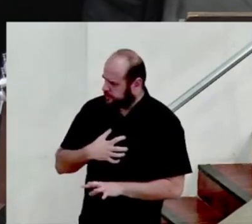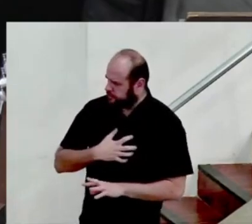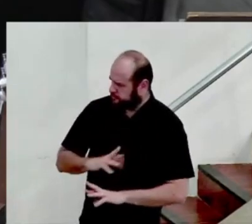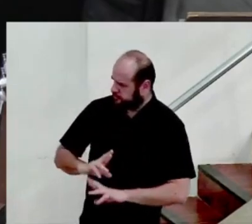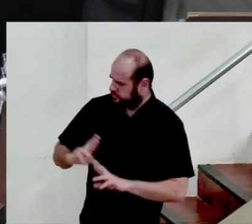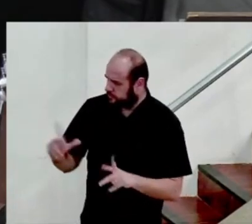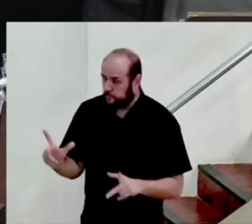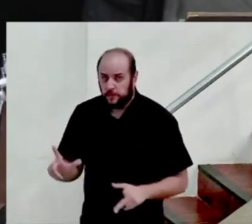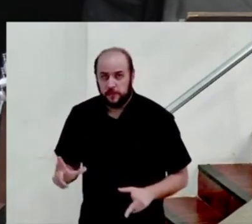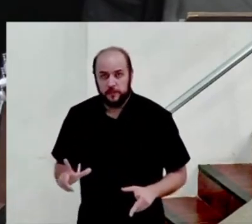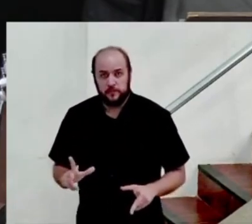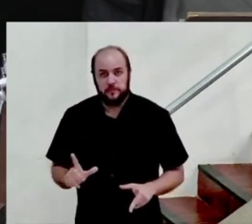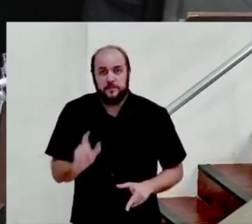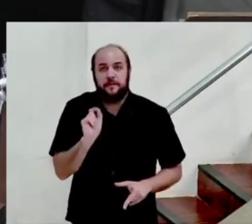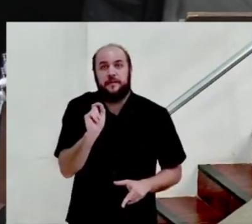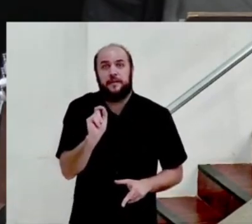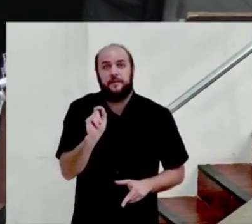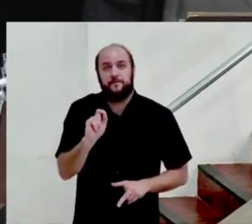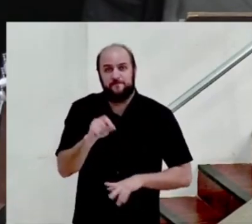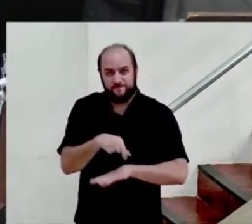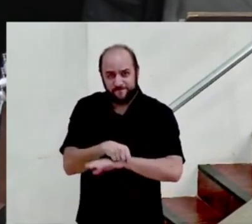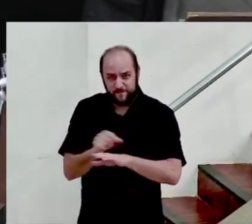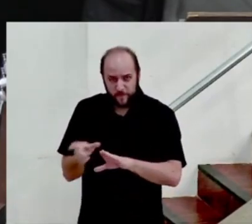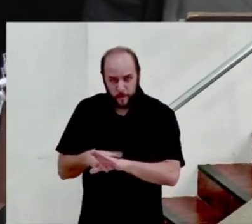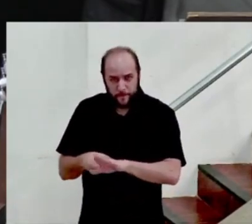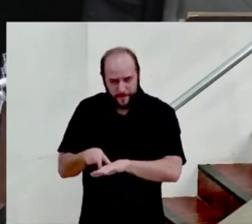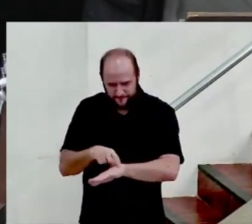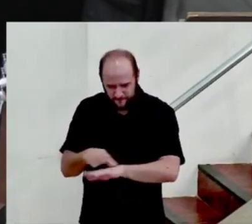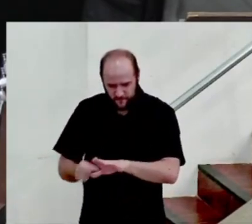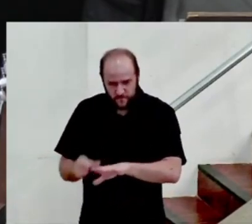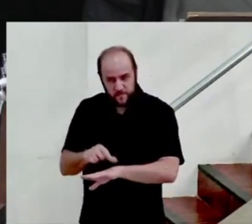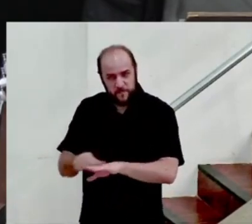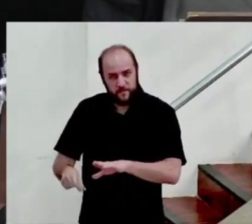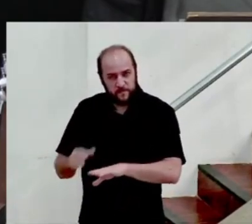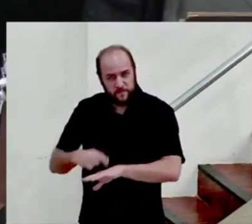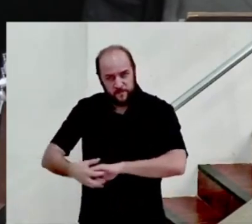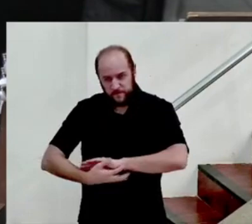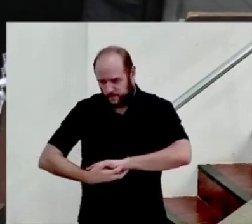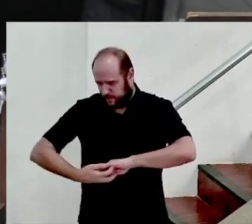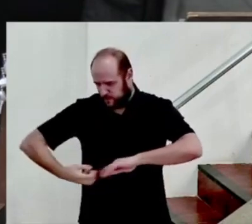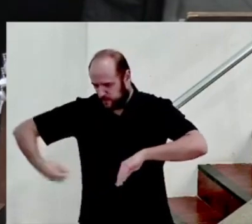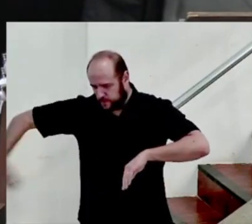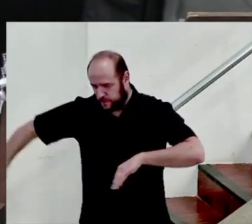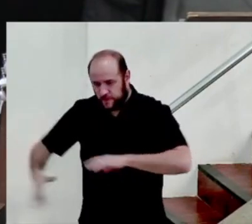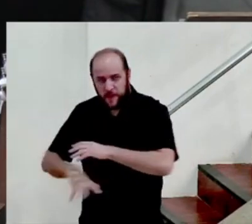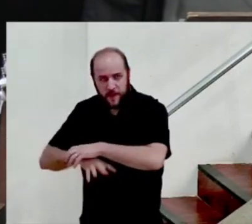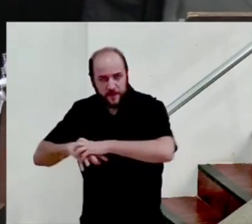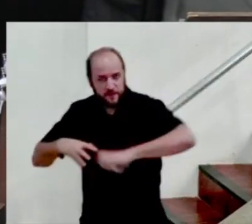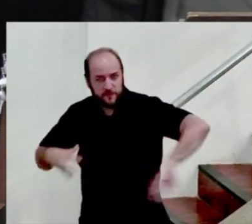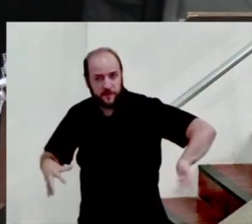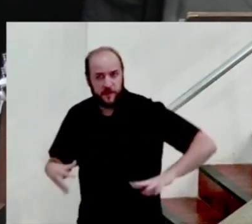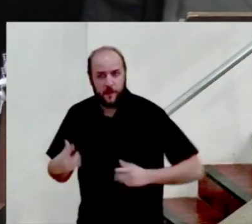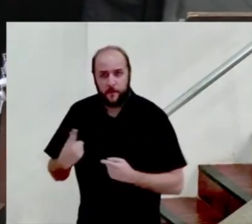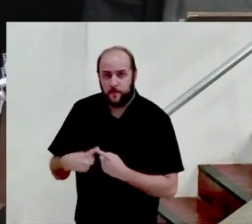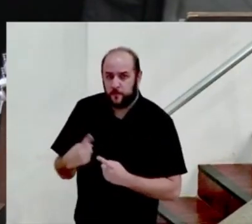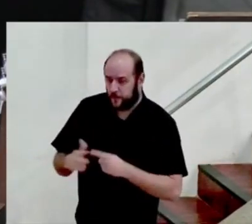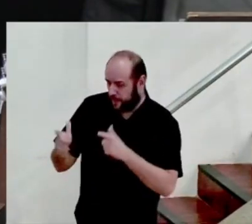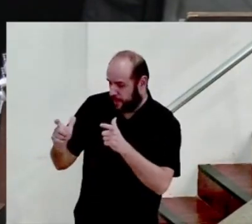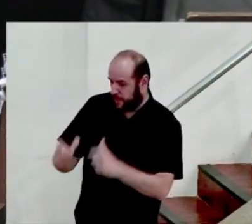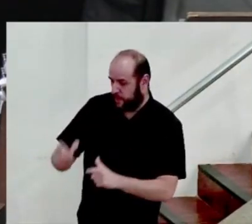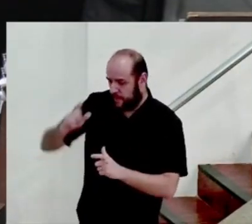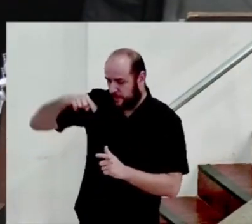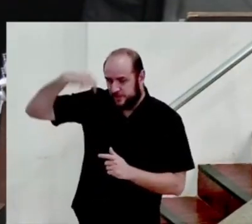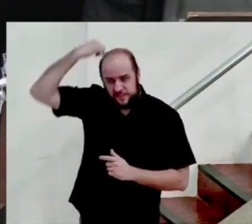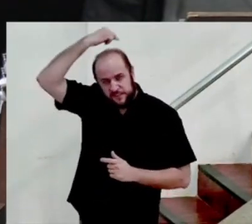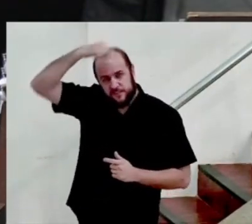ser feito em si. Ele teve que tirar as sandálias, porque aquele lugar passou a ser um lugar santo por conta